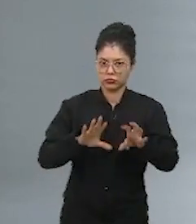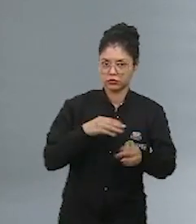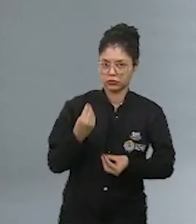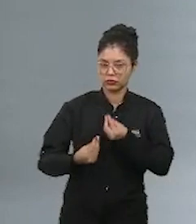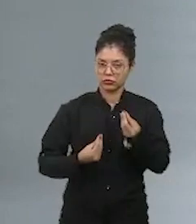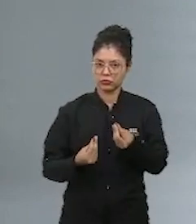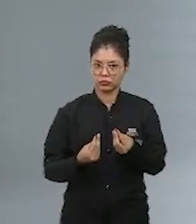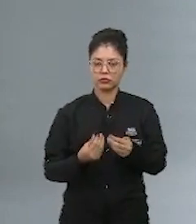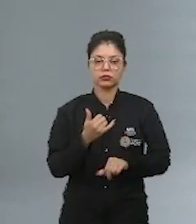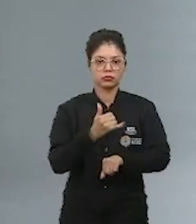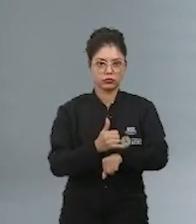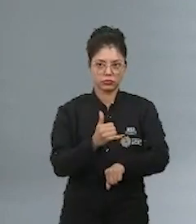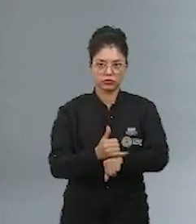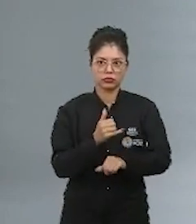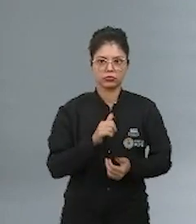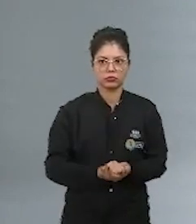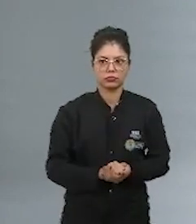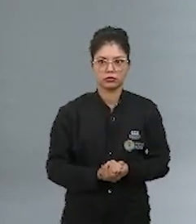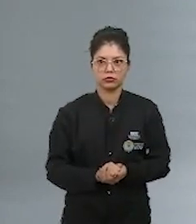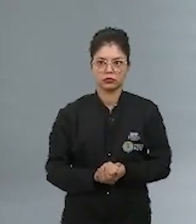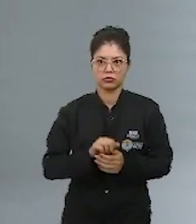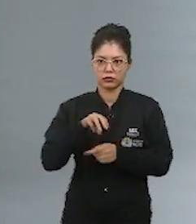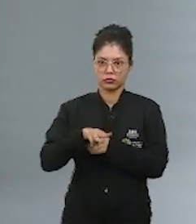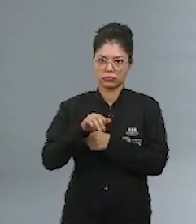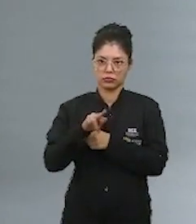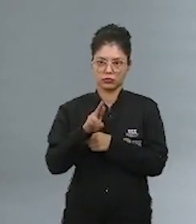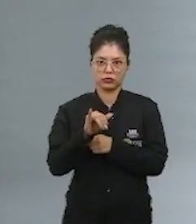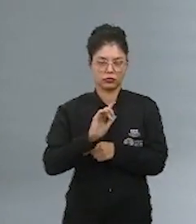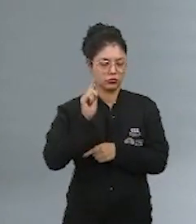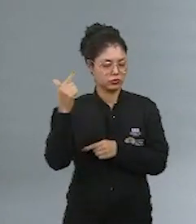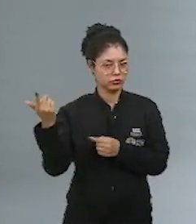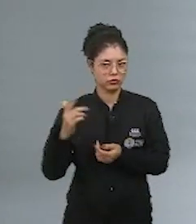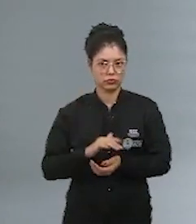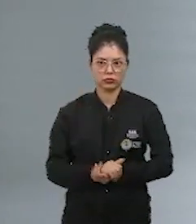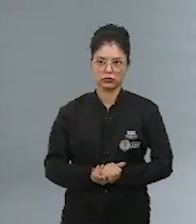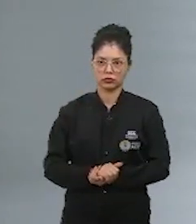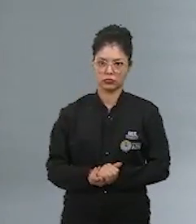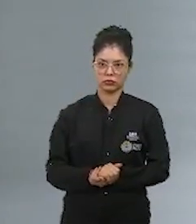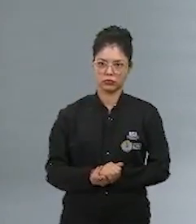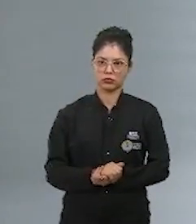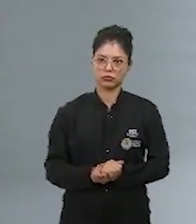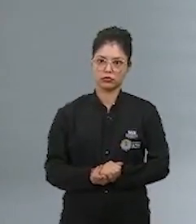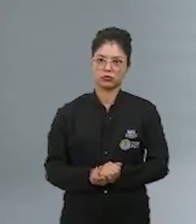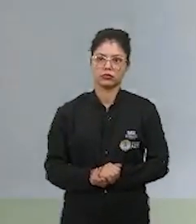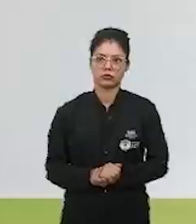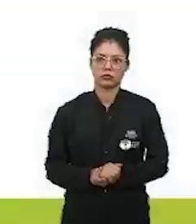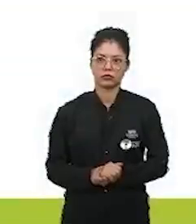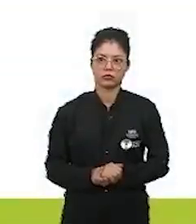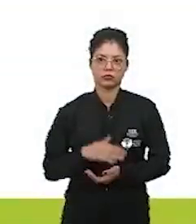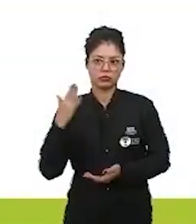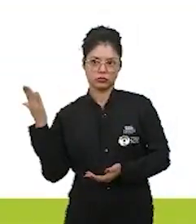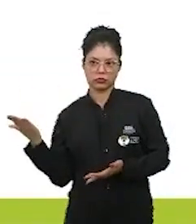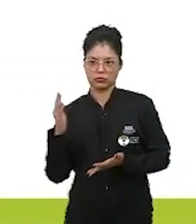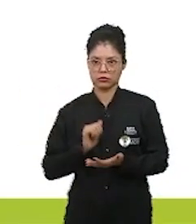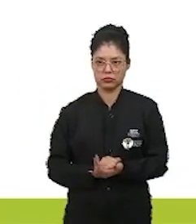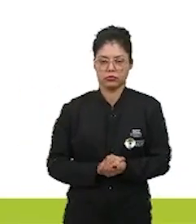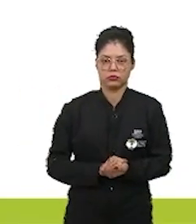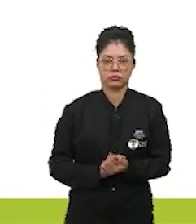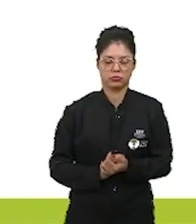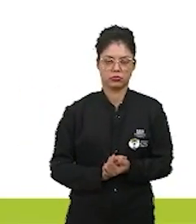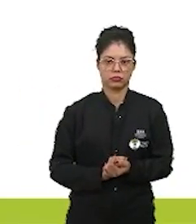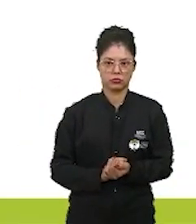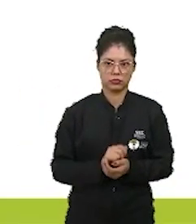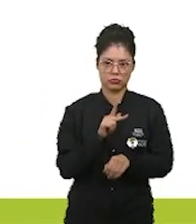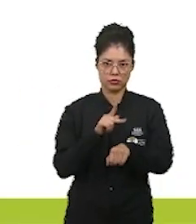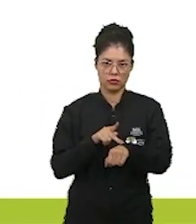tem também a bauxita, o manganês, entre vários outros. Tá? Então, aqui o granito,